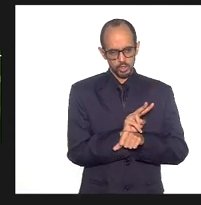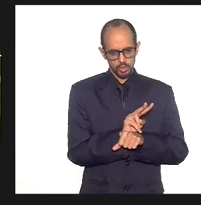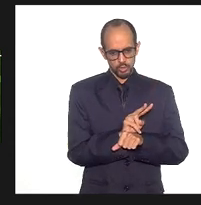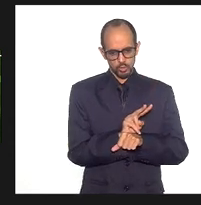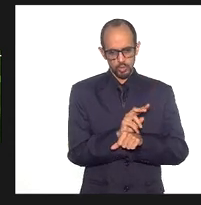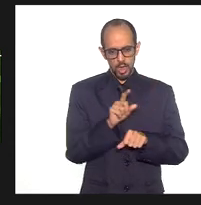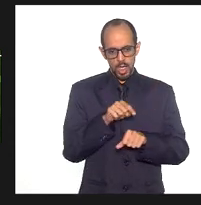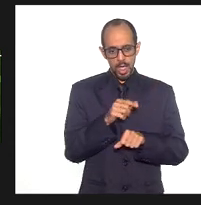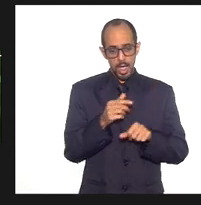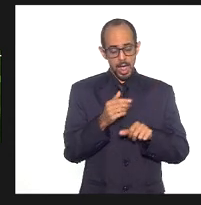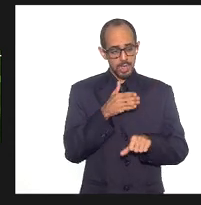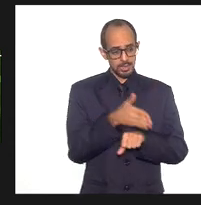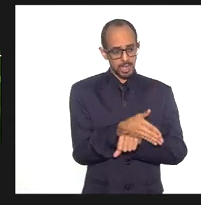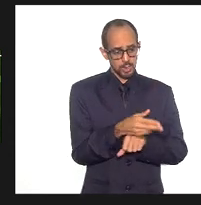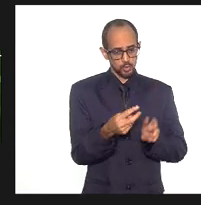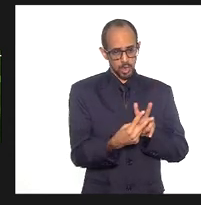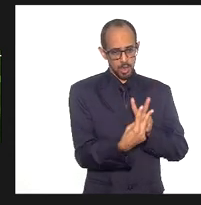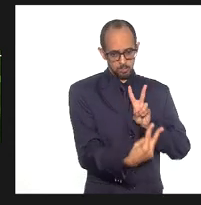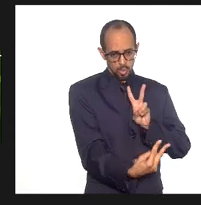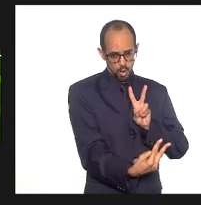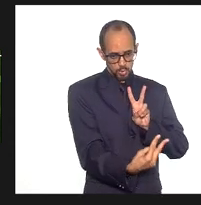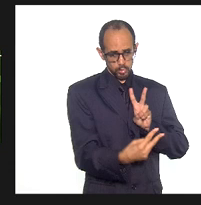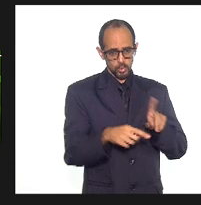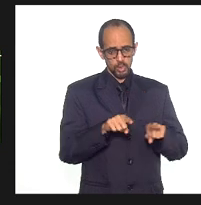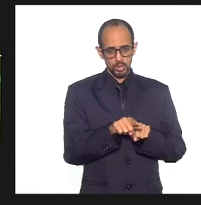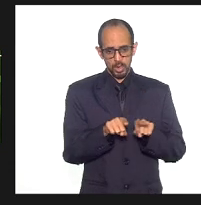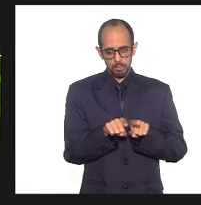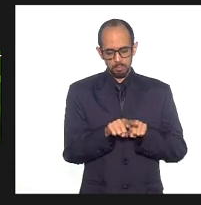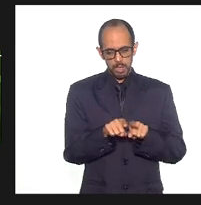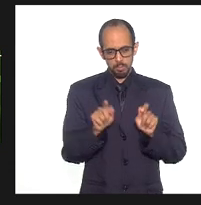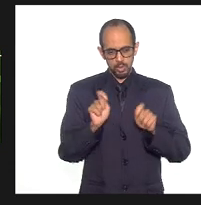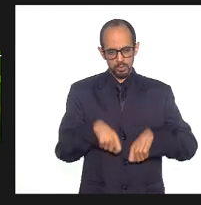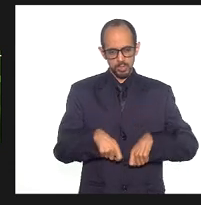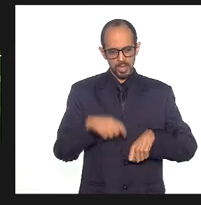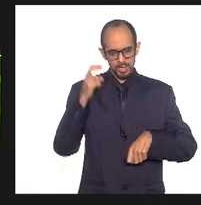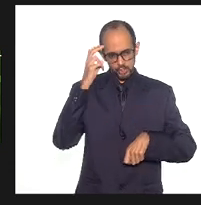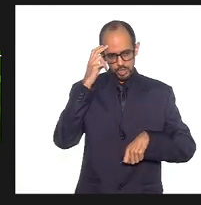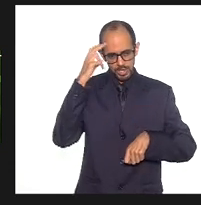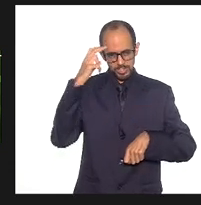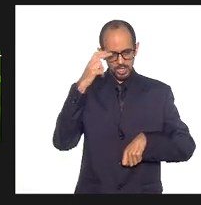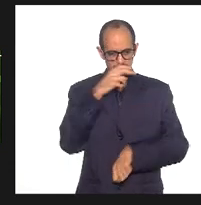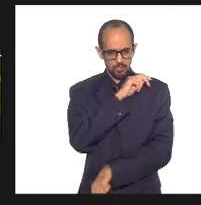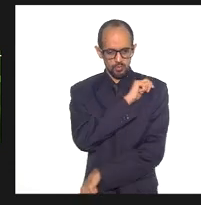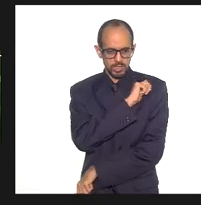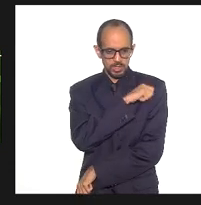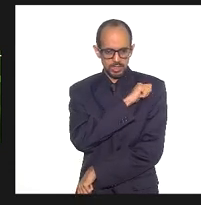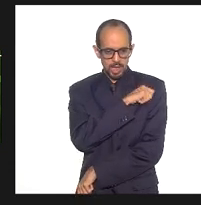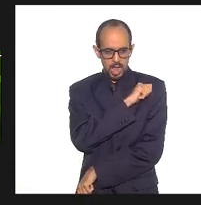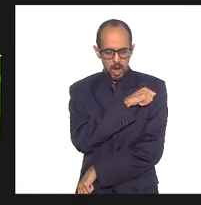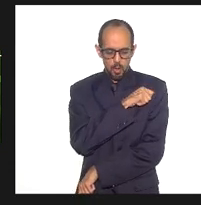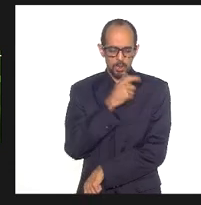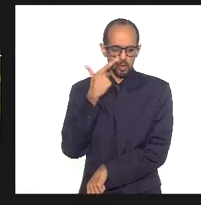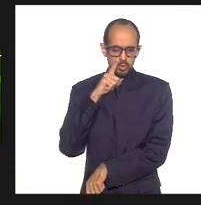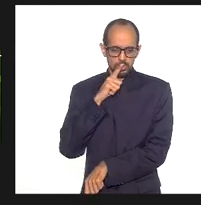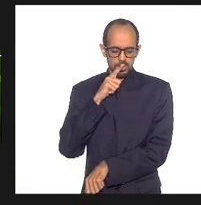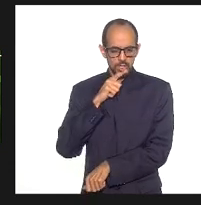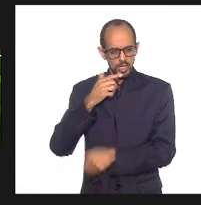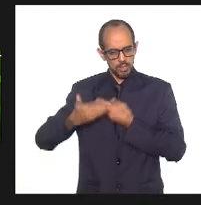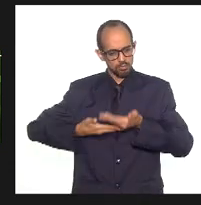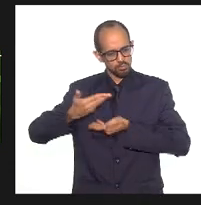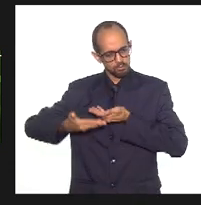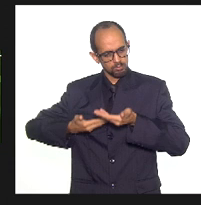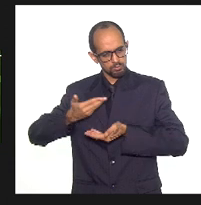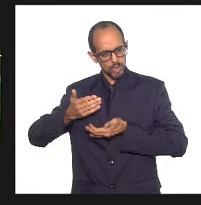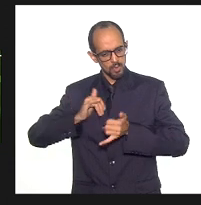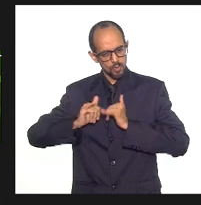remoto, possibilidade de aplicação de inteligência fiscal para cruzamento de dados a partir do arquivo e, é claro,